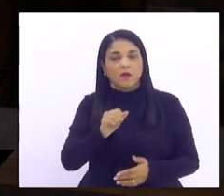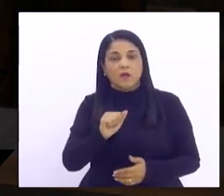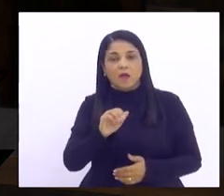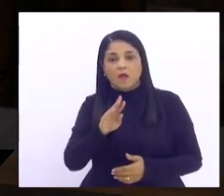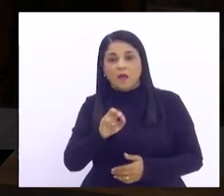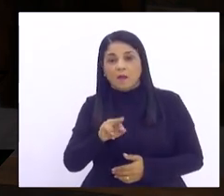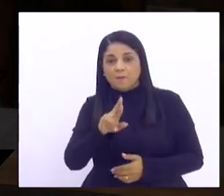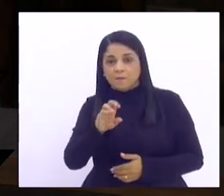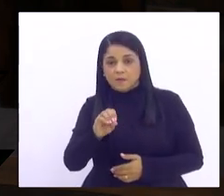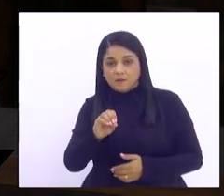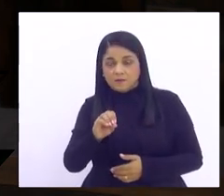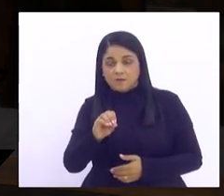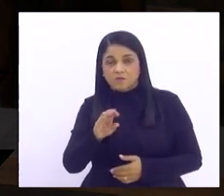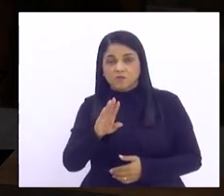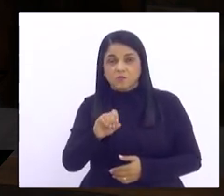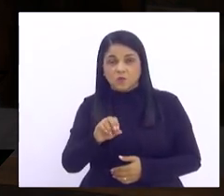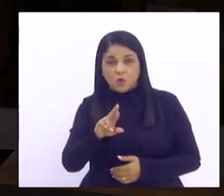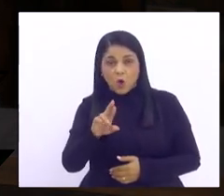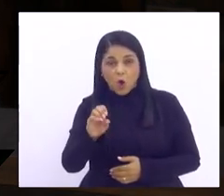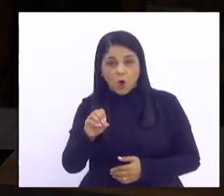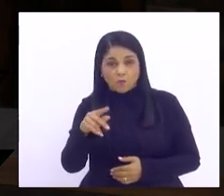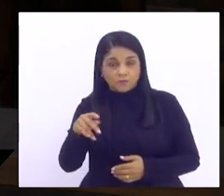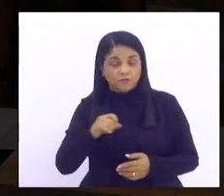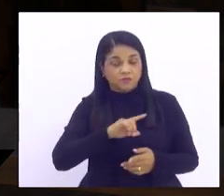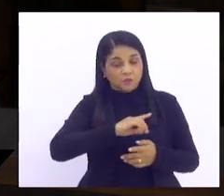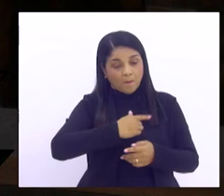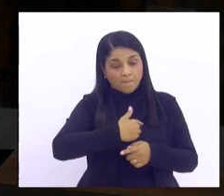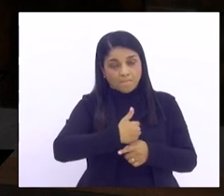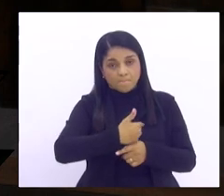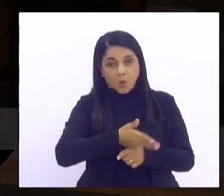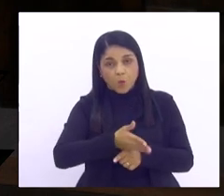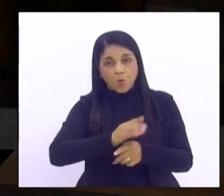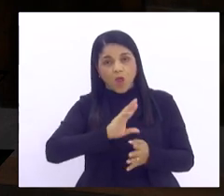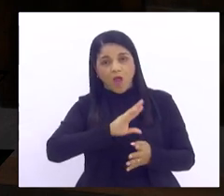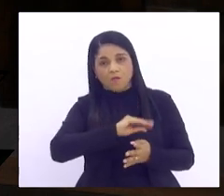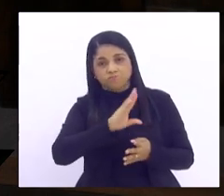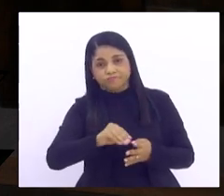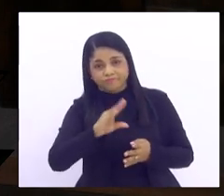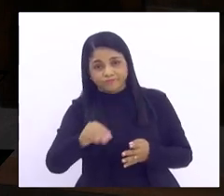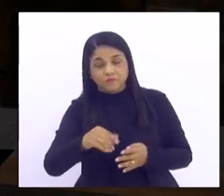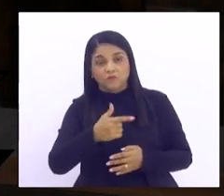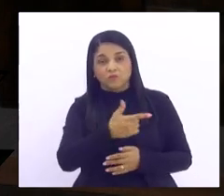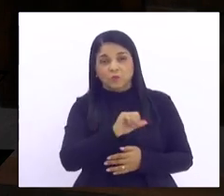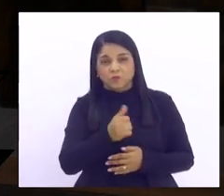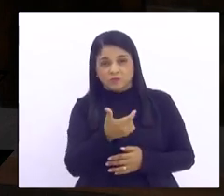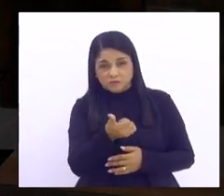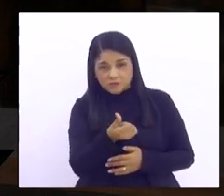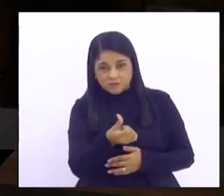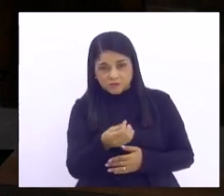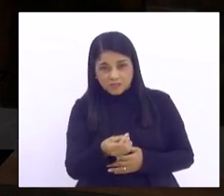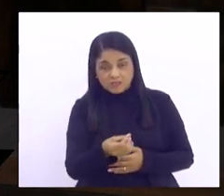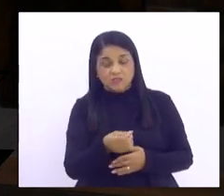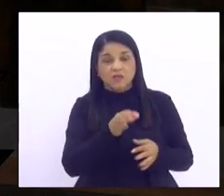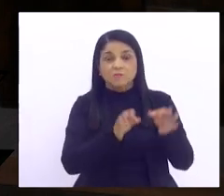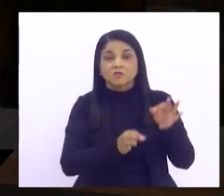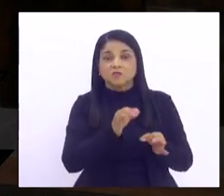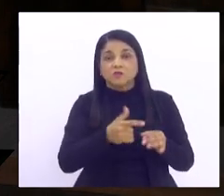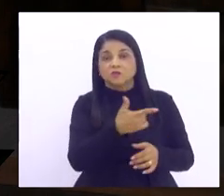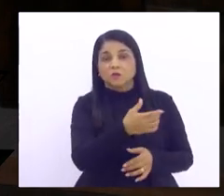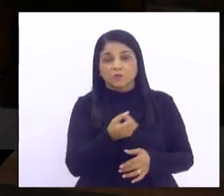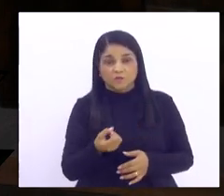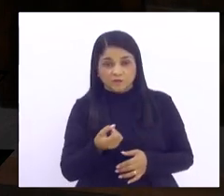para ter sido julgada essa ADPF em 2020. Eles não contavam com a ascensão do movimento